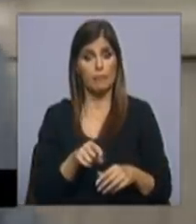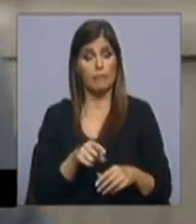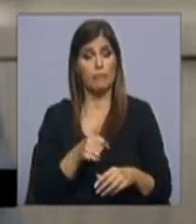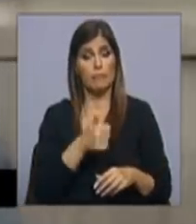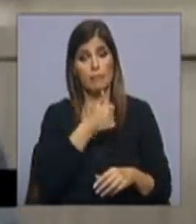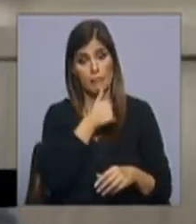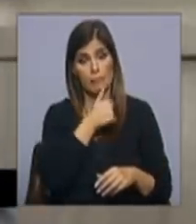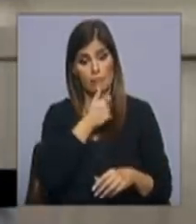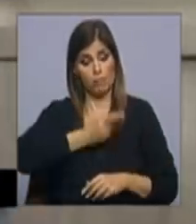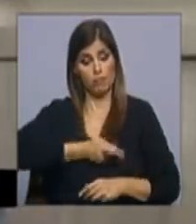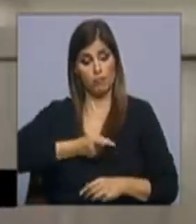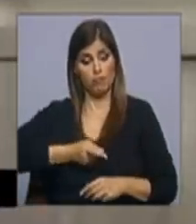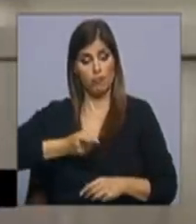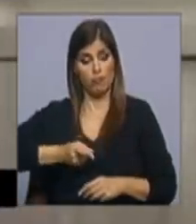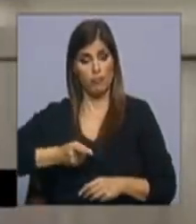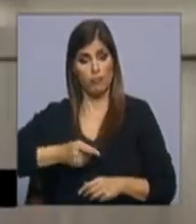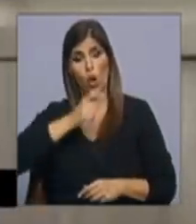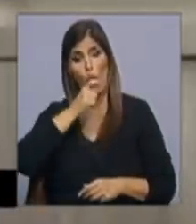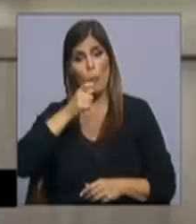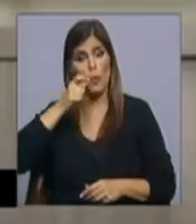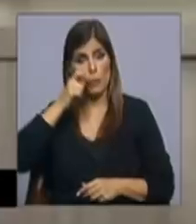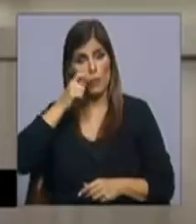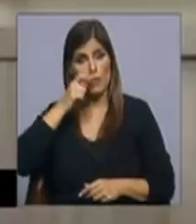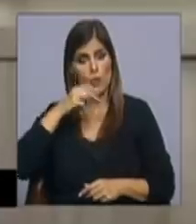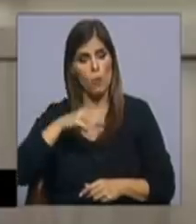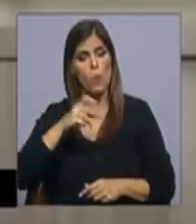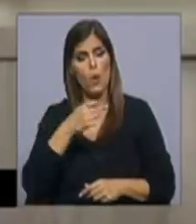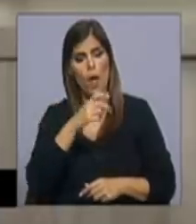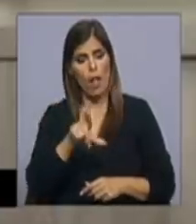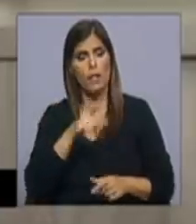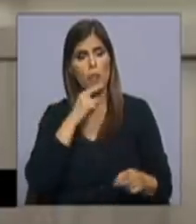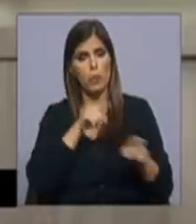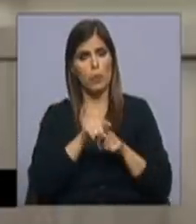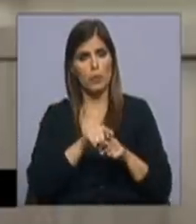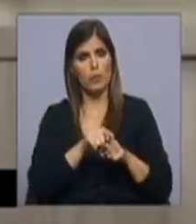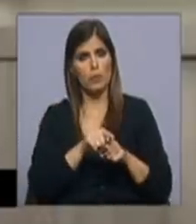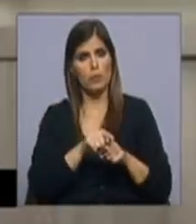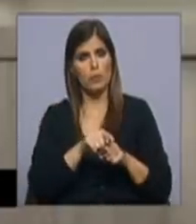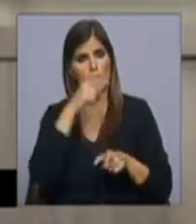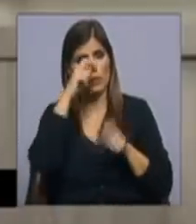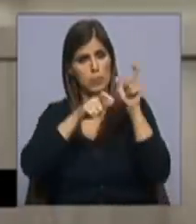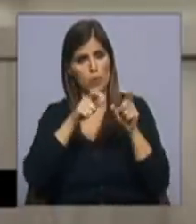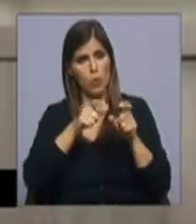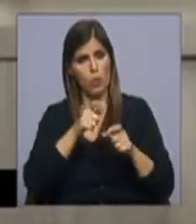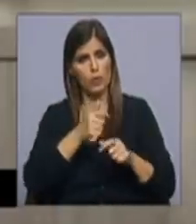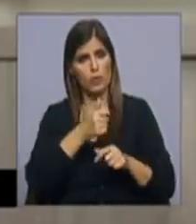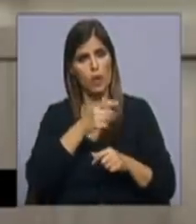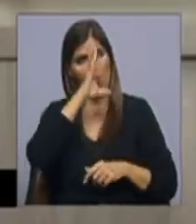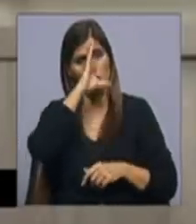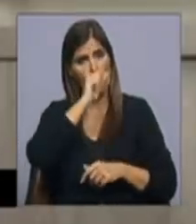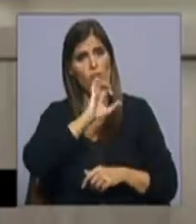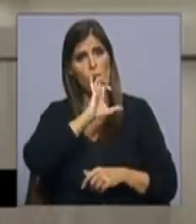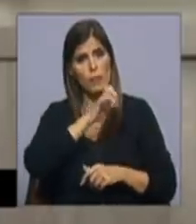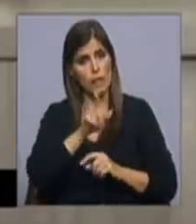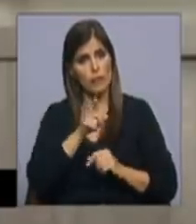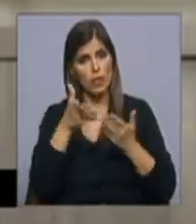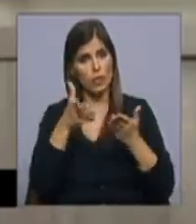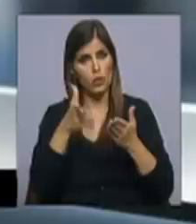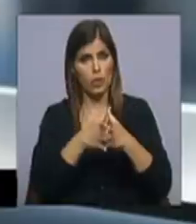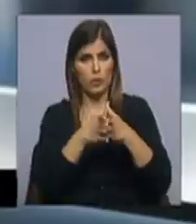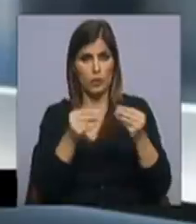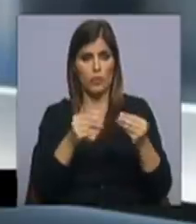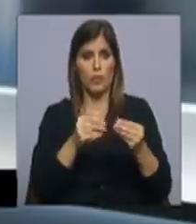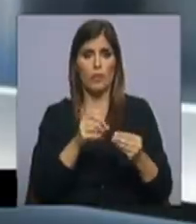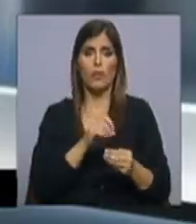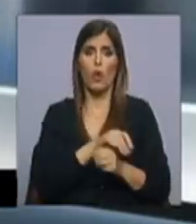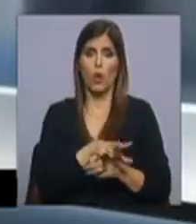Autoridade e compromisso moral e político dos governantes. É isso que vai ajudar a resolver o coronavírus. Lula da Silva,